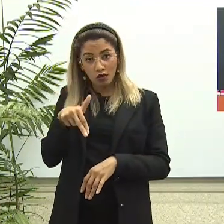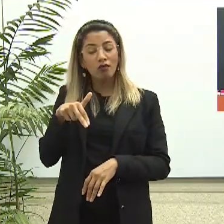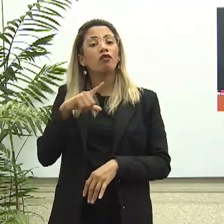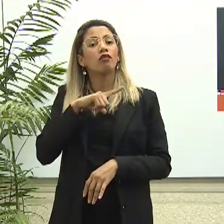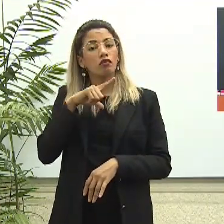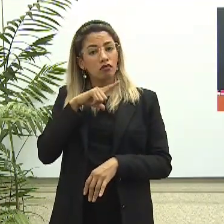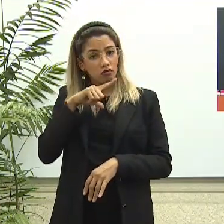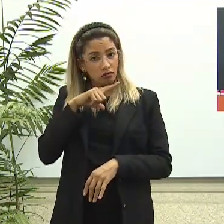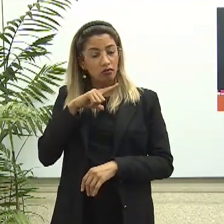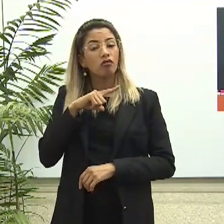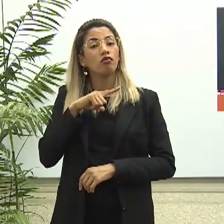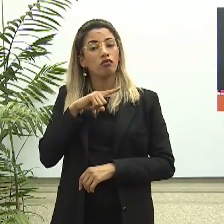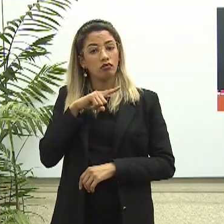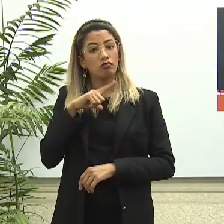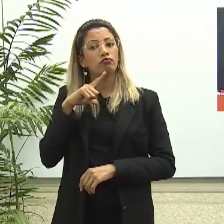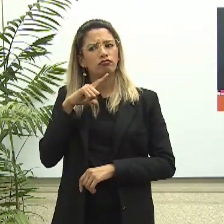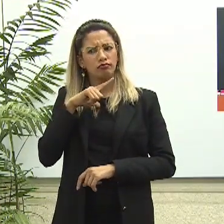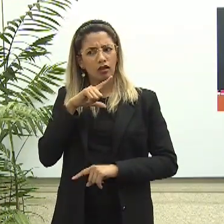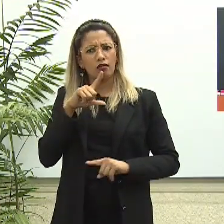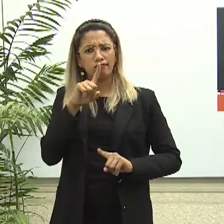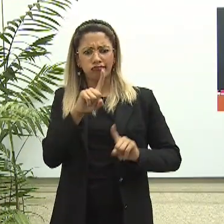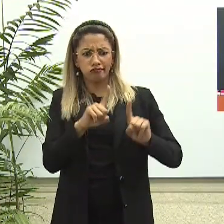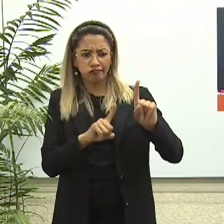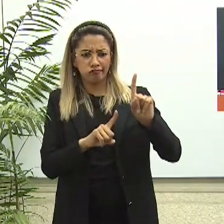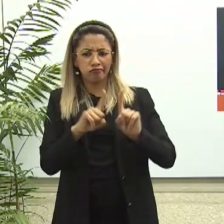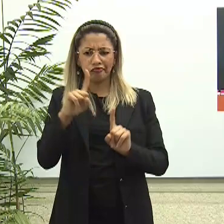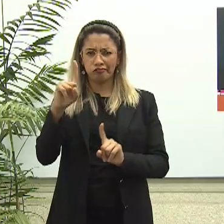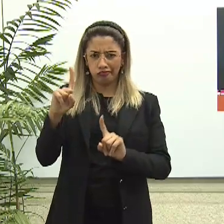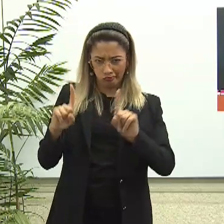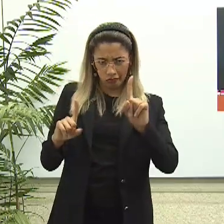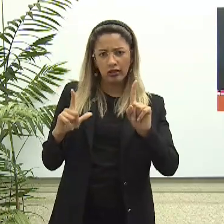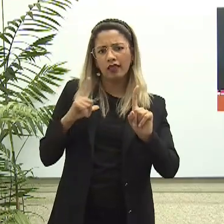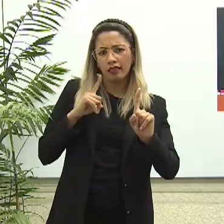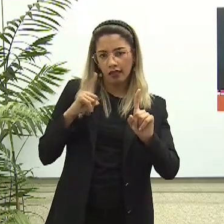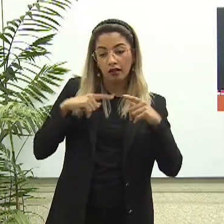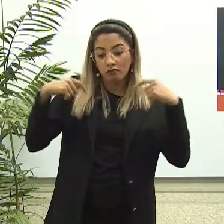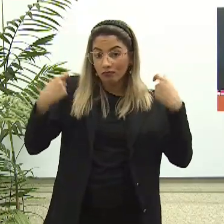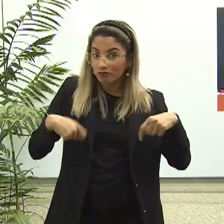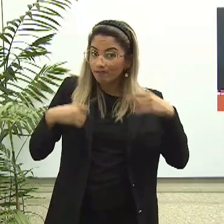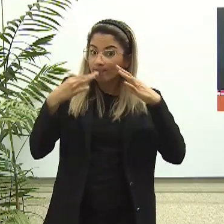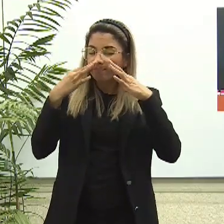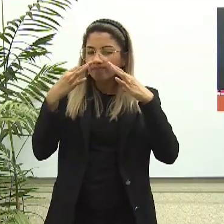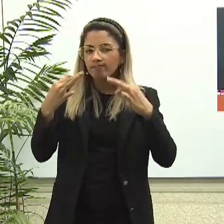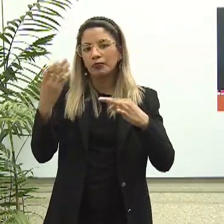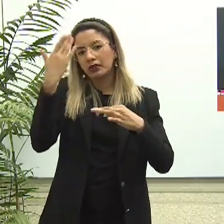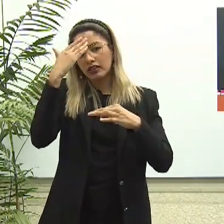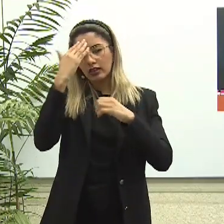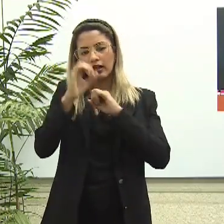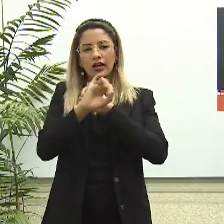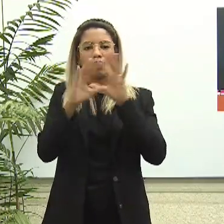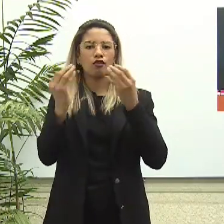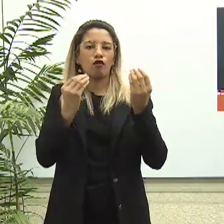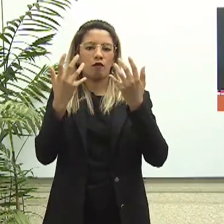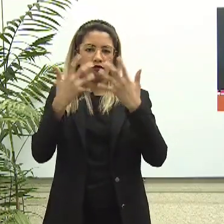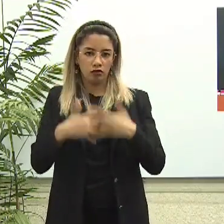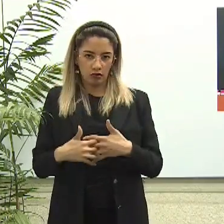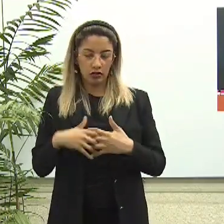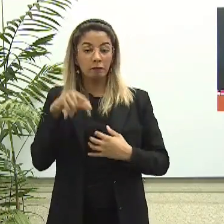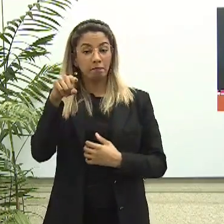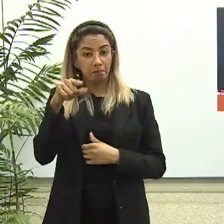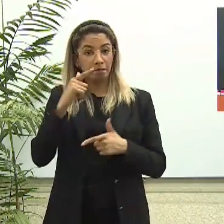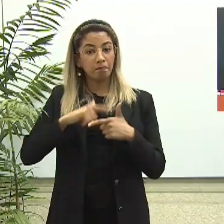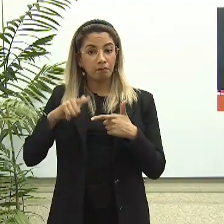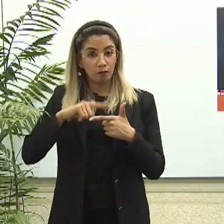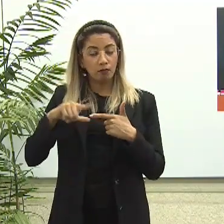tem um grandes competições e a gente precisa olhar para essa para essa para essa treta para poder entender o capitalismo contemporâneo e essa treta